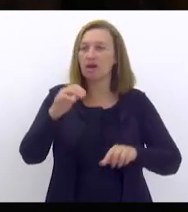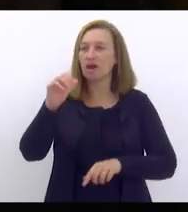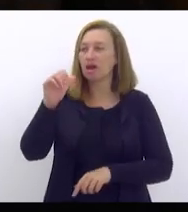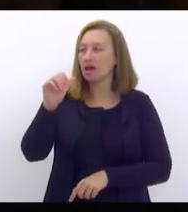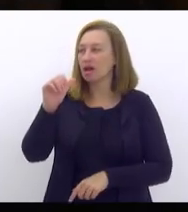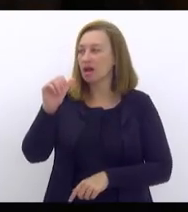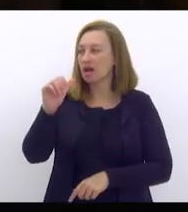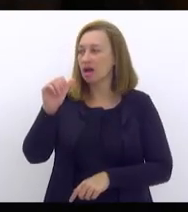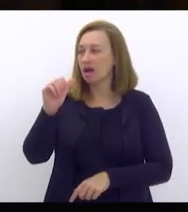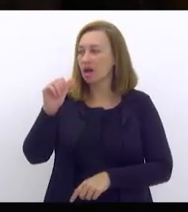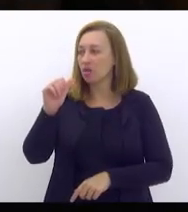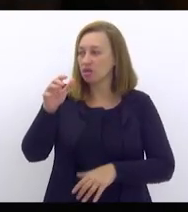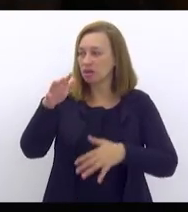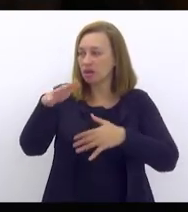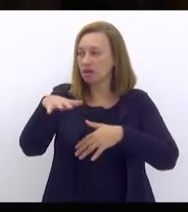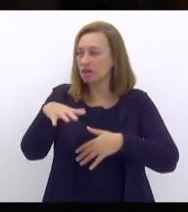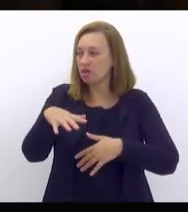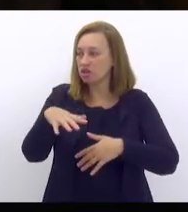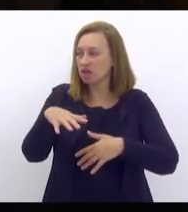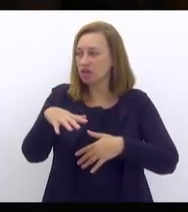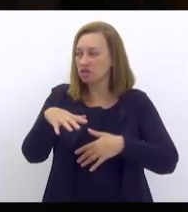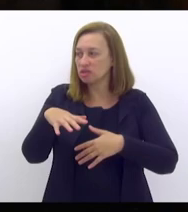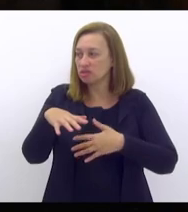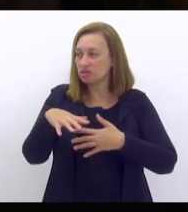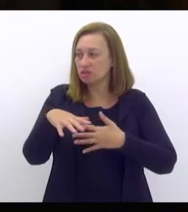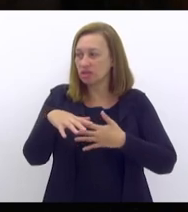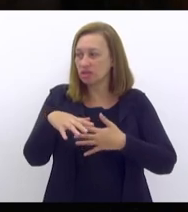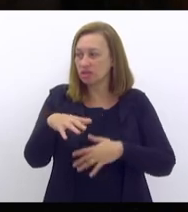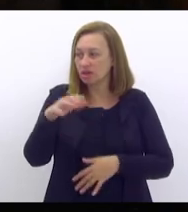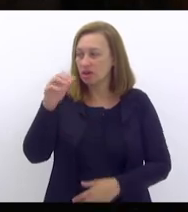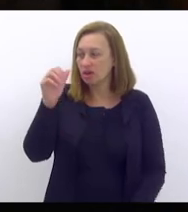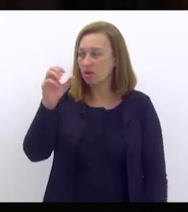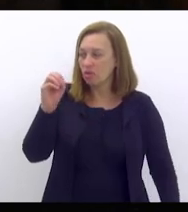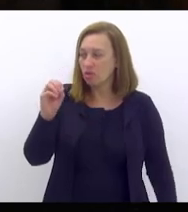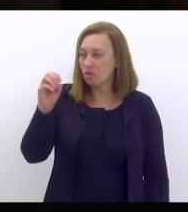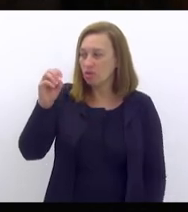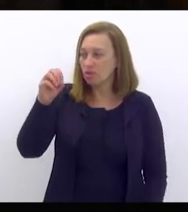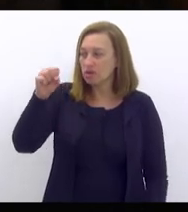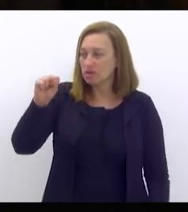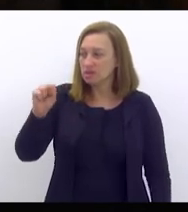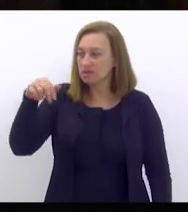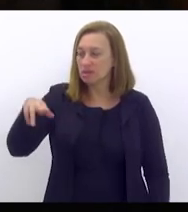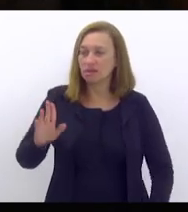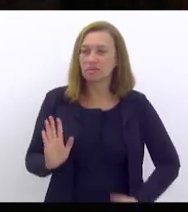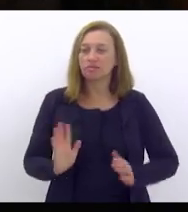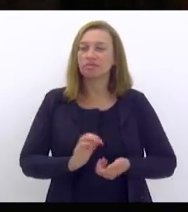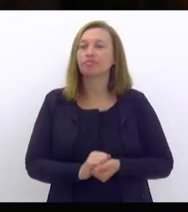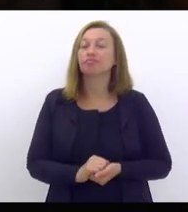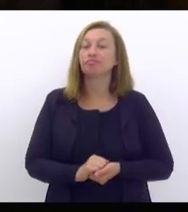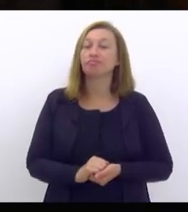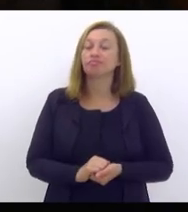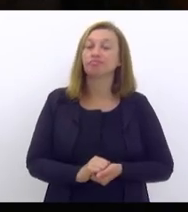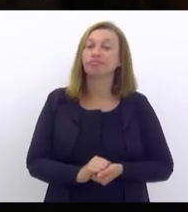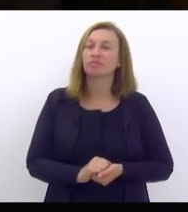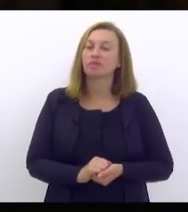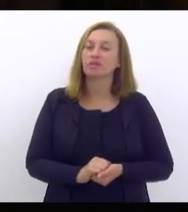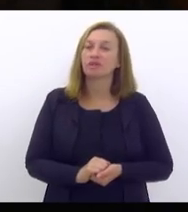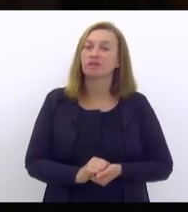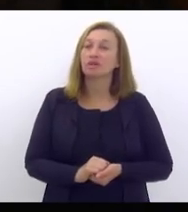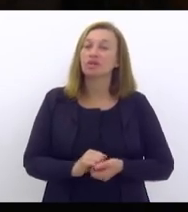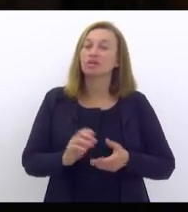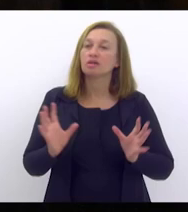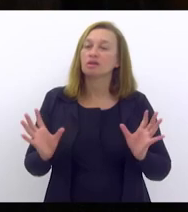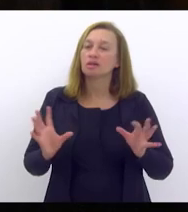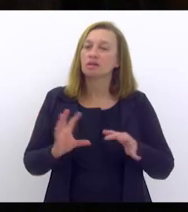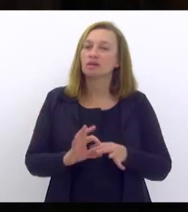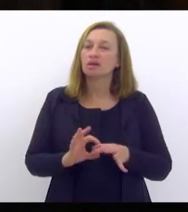tramita no Congresso Nacional uma lei semelhante à nossa, aprovada aqui na Assembleia Legislativa, com a autoria